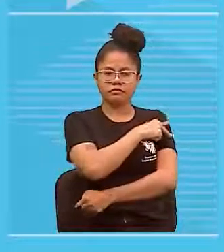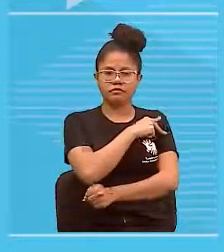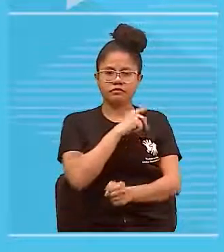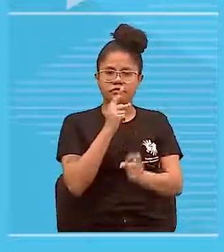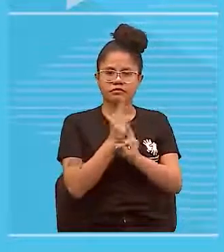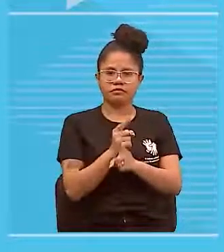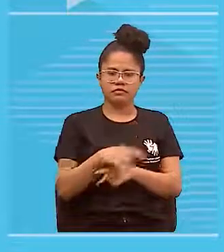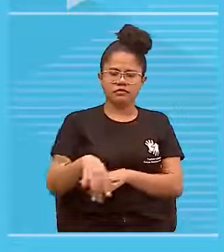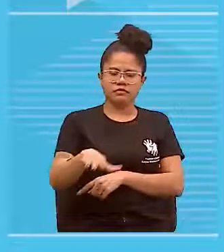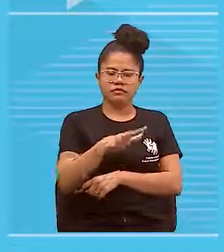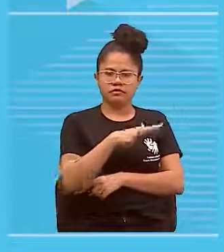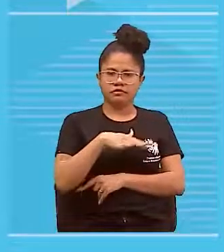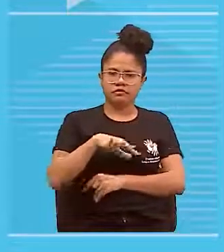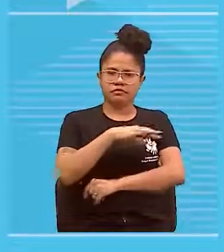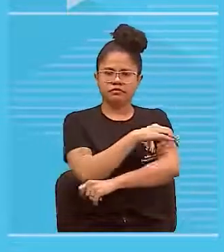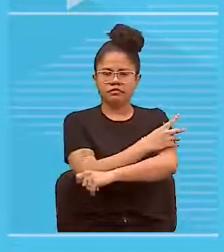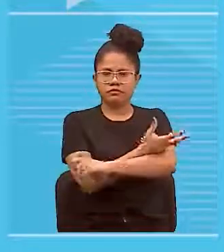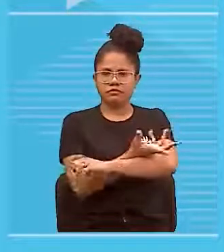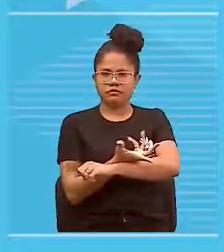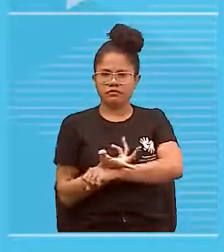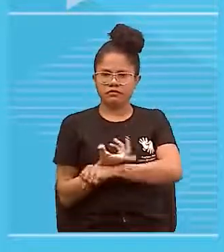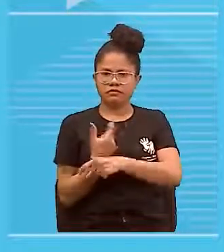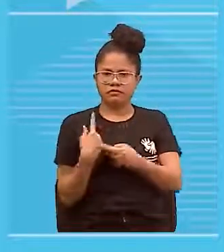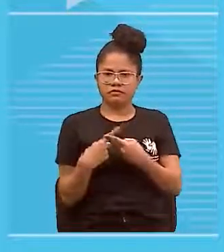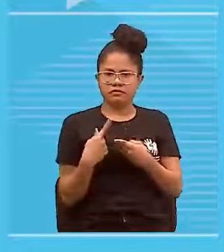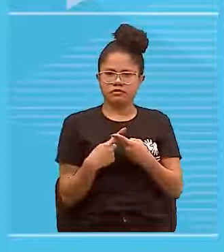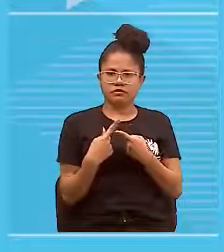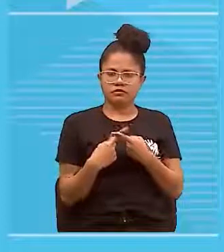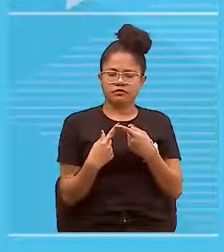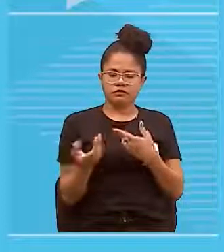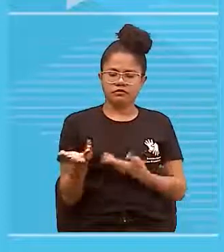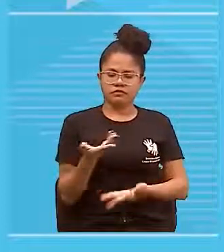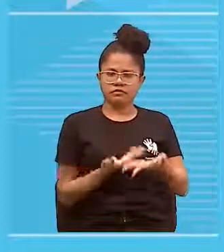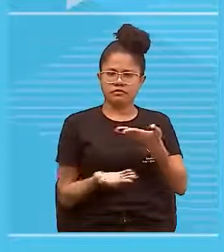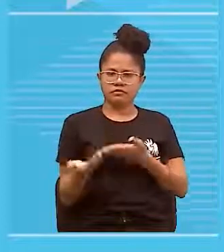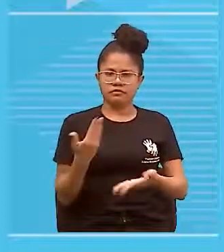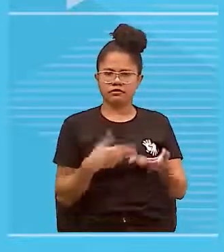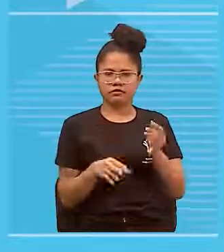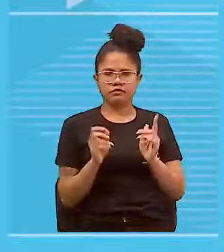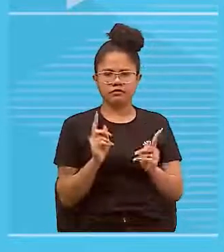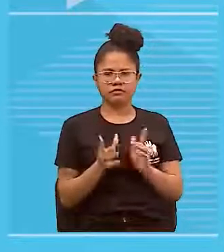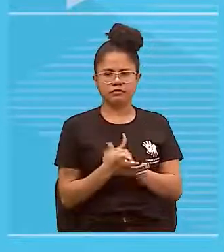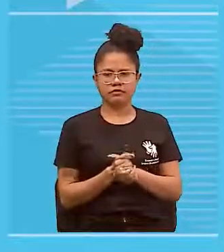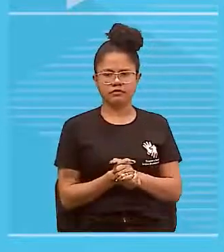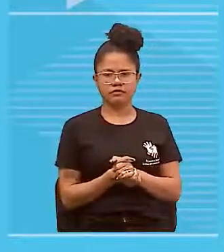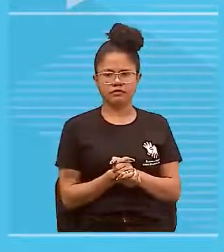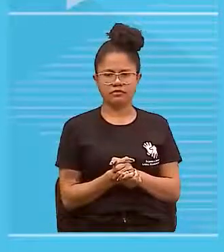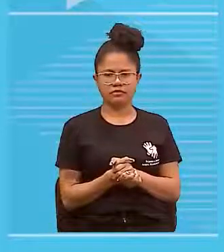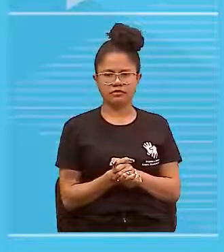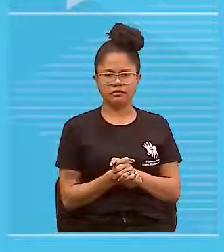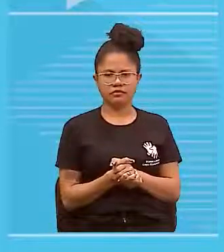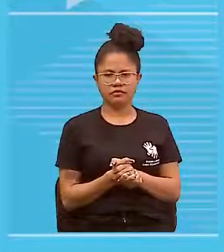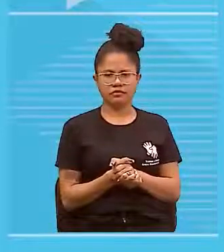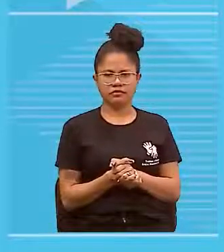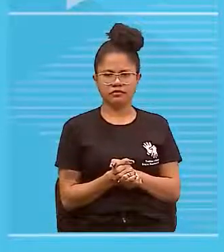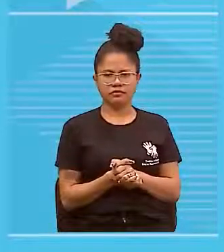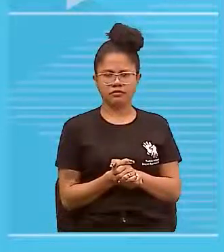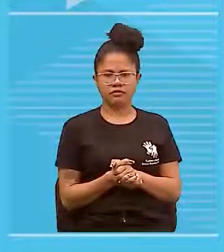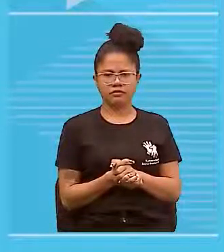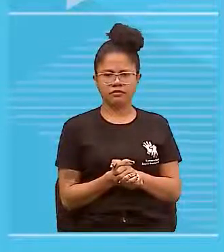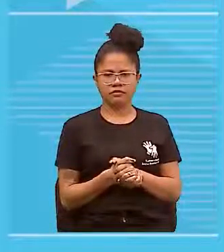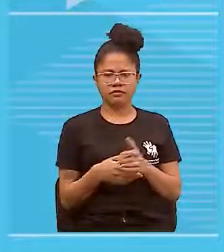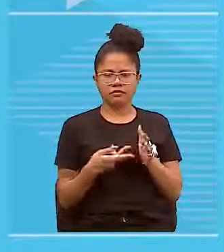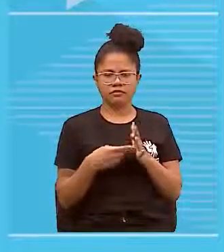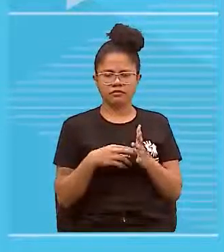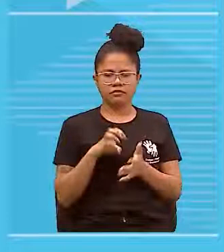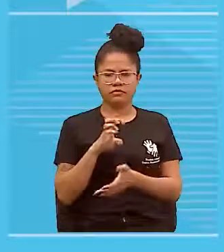em áreas de cerrado, porque elas estão sobrepostas, né? Tá tudo em cima uma coisa da outra, tá certo? Então, isso é que é o ecótono.